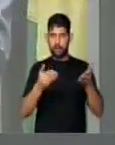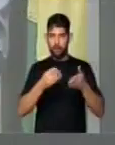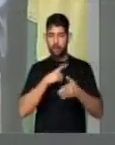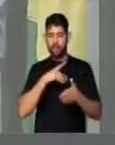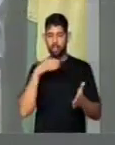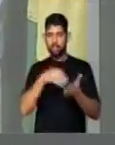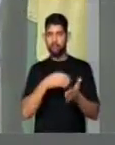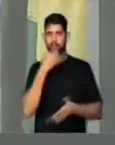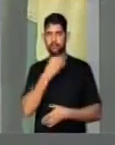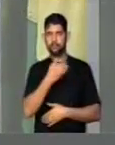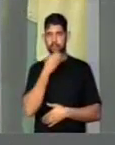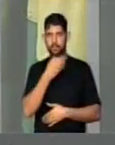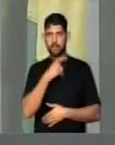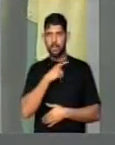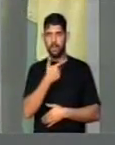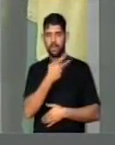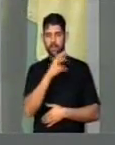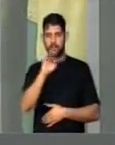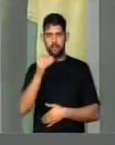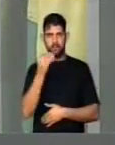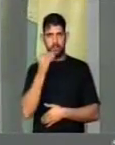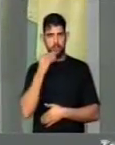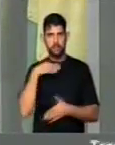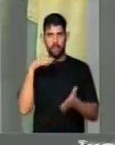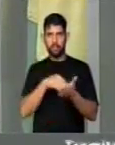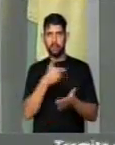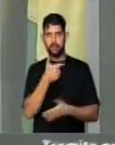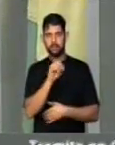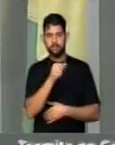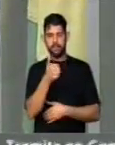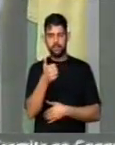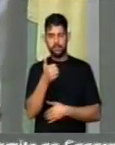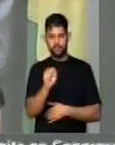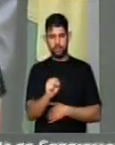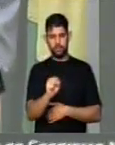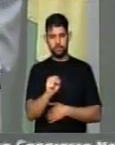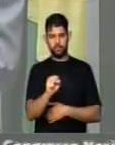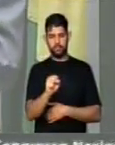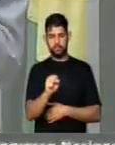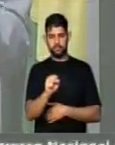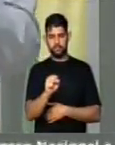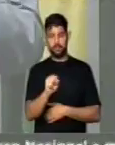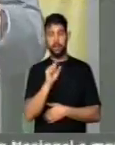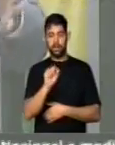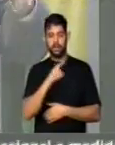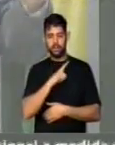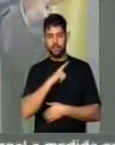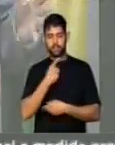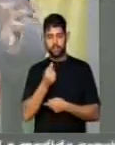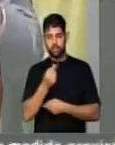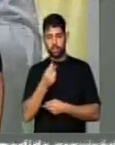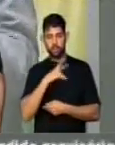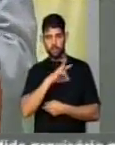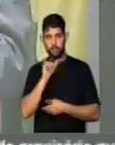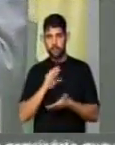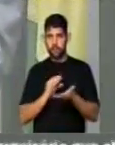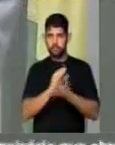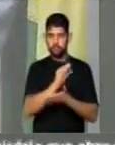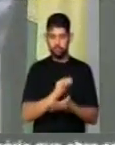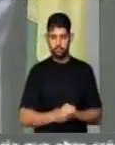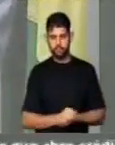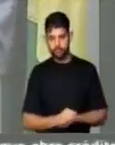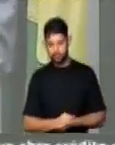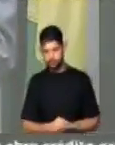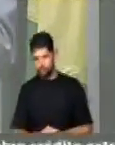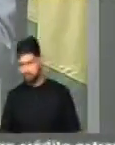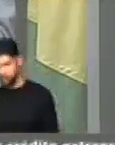até dezembro, e 30 bilhões até 2018, e que este dinheiro vai todo